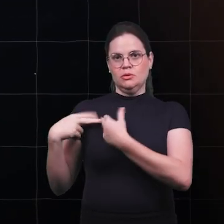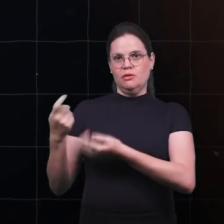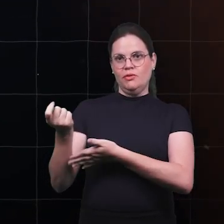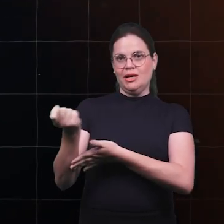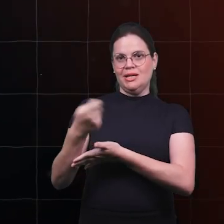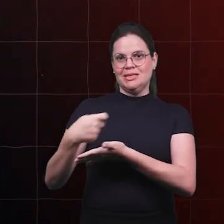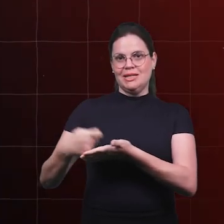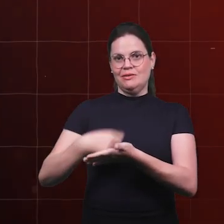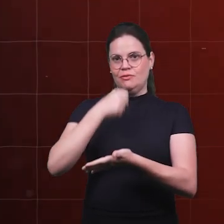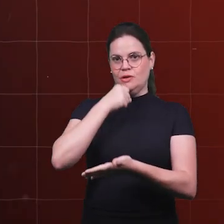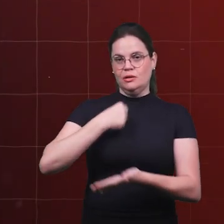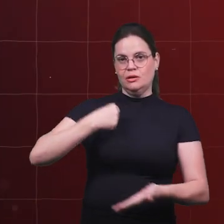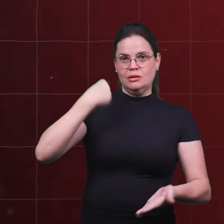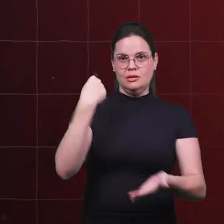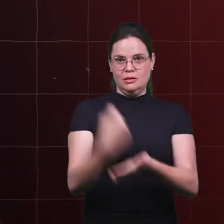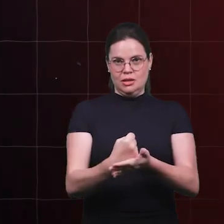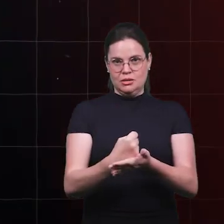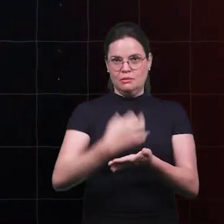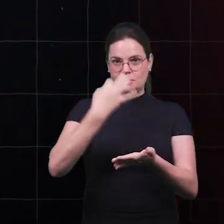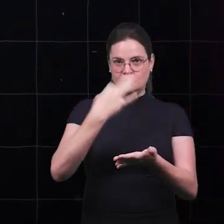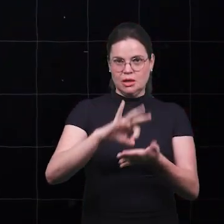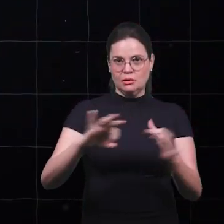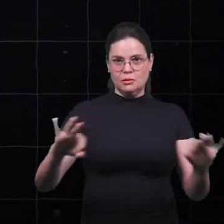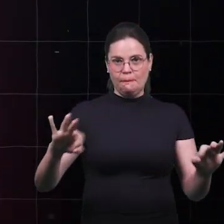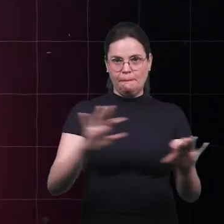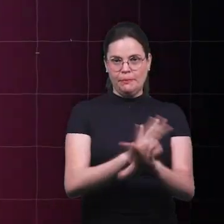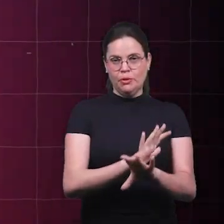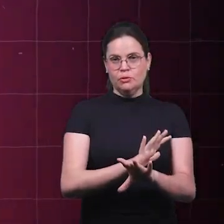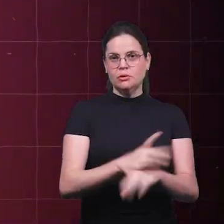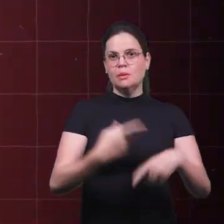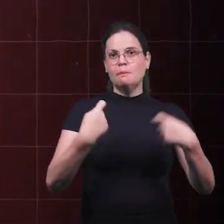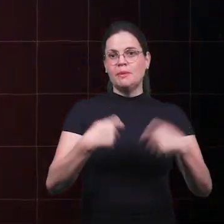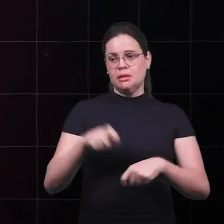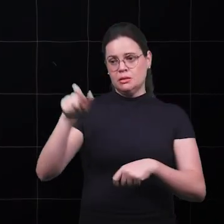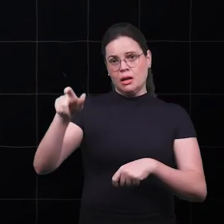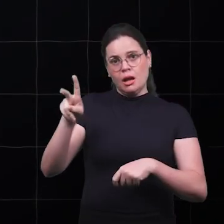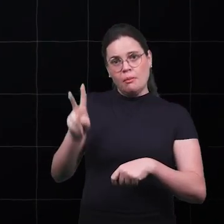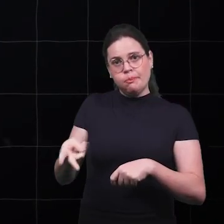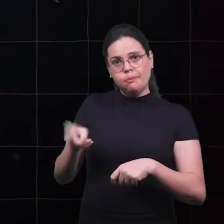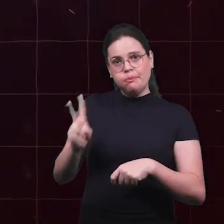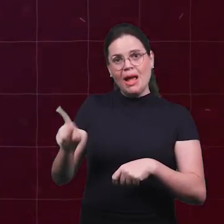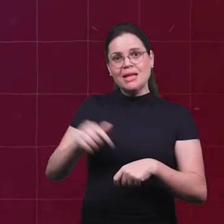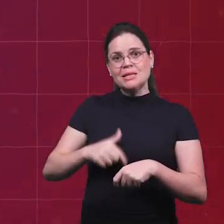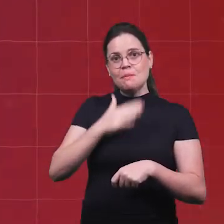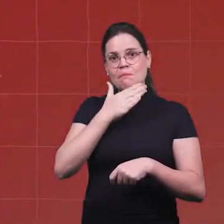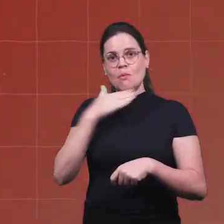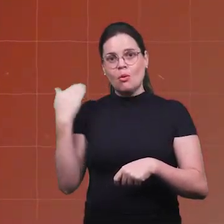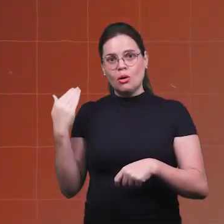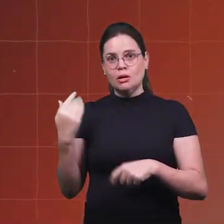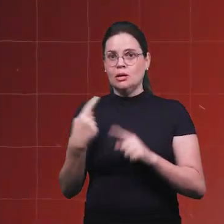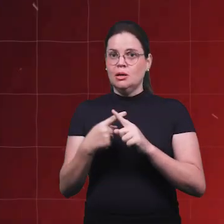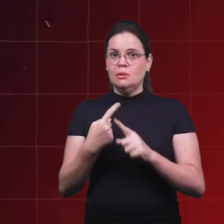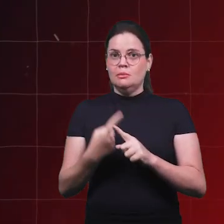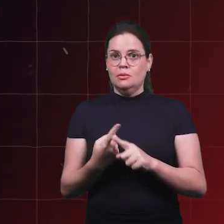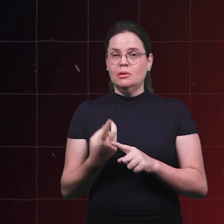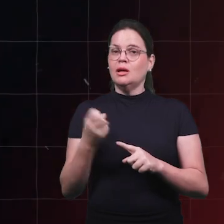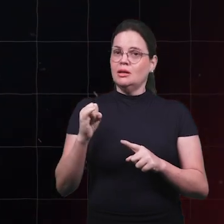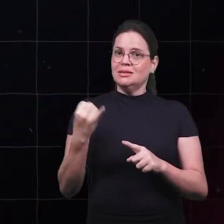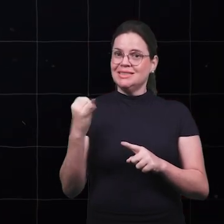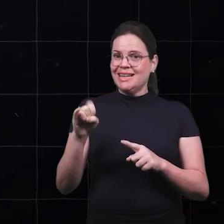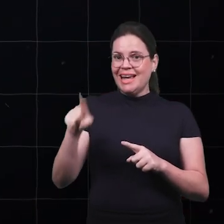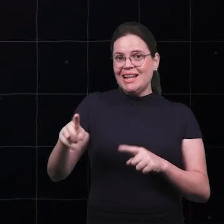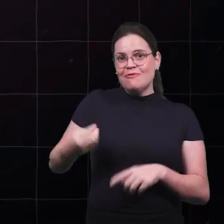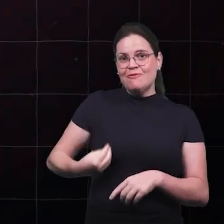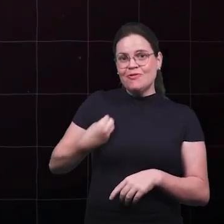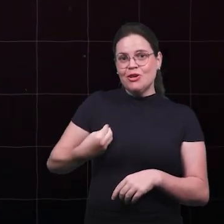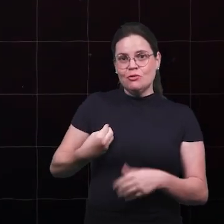que intervenha a morte do testador, porque um testamento tem força onde houve morte, ou